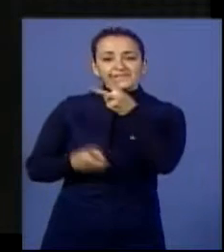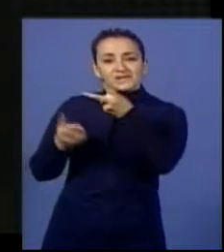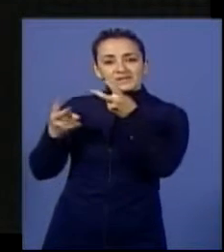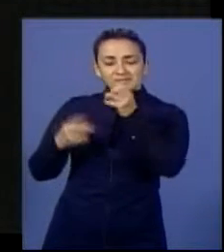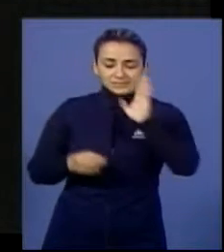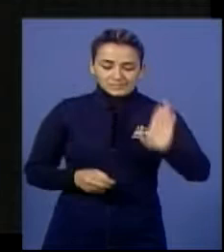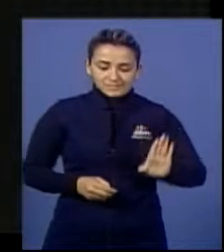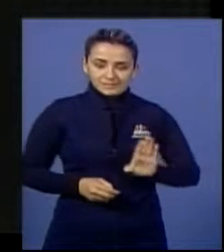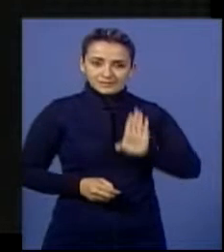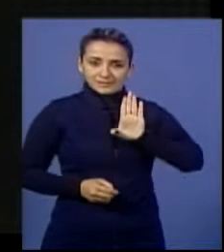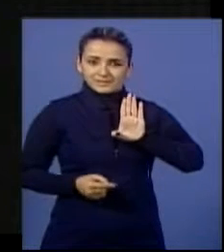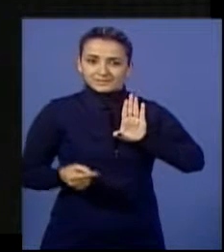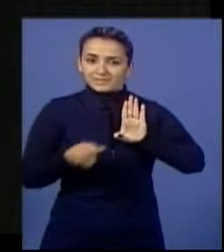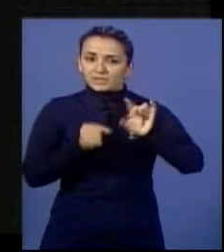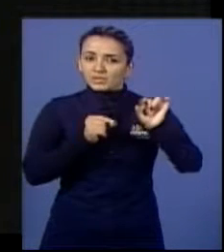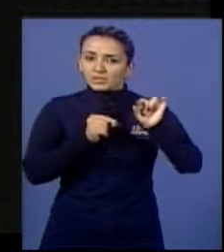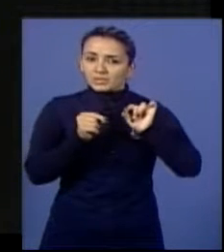composto B,